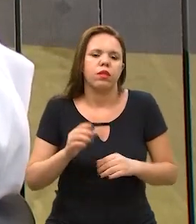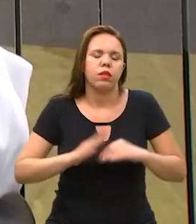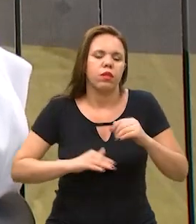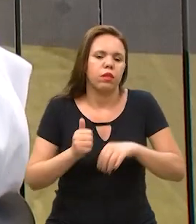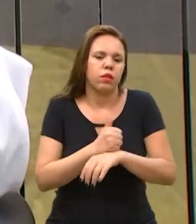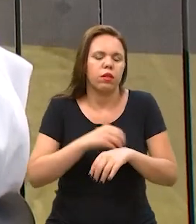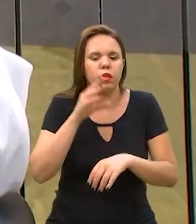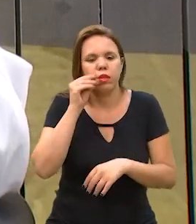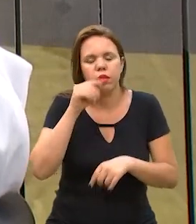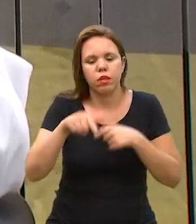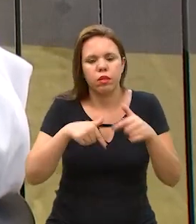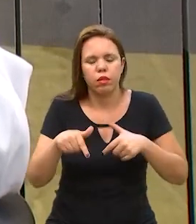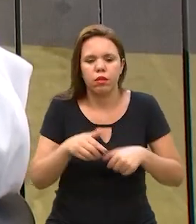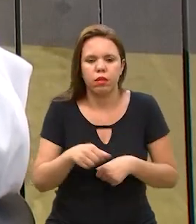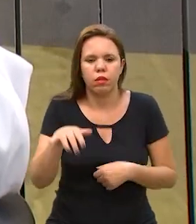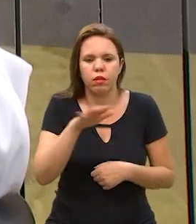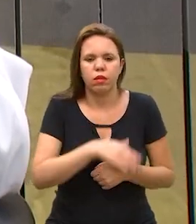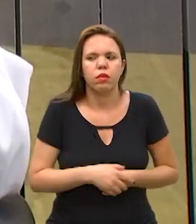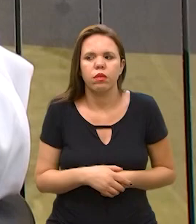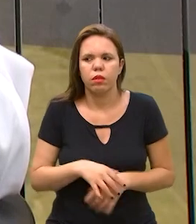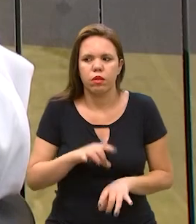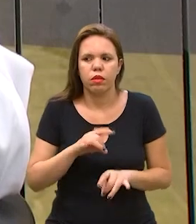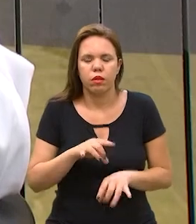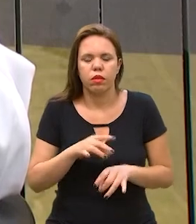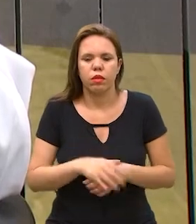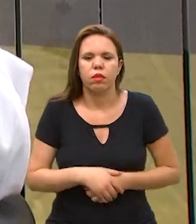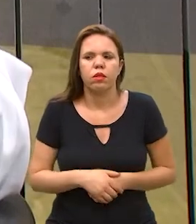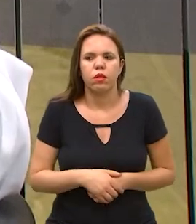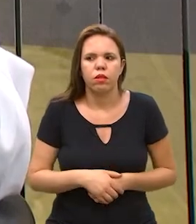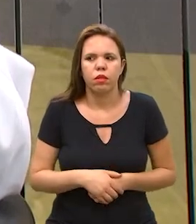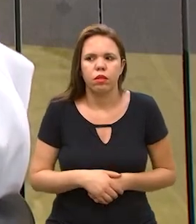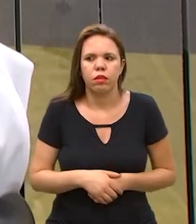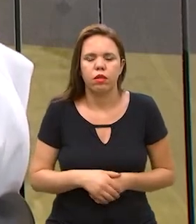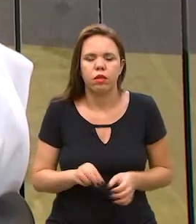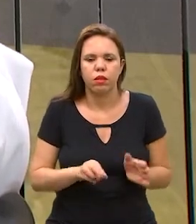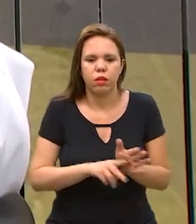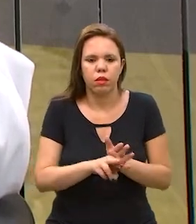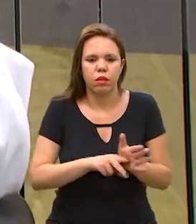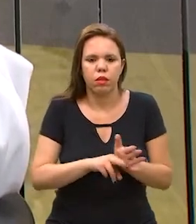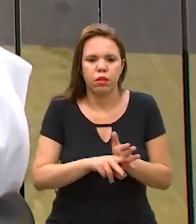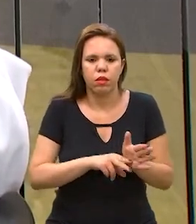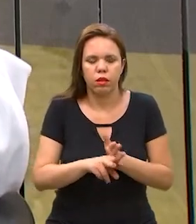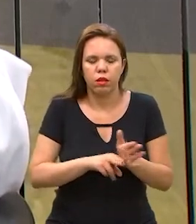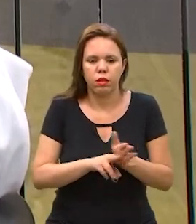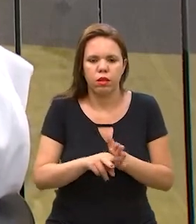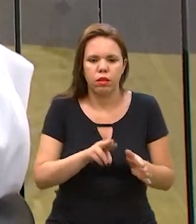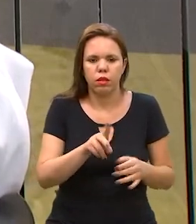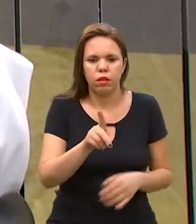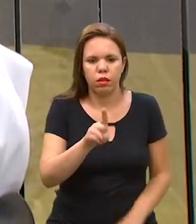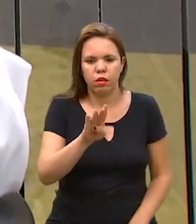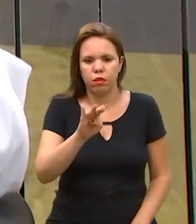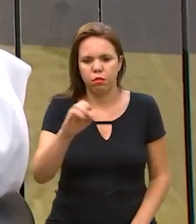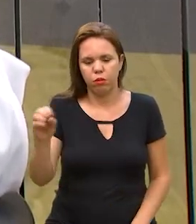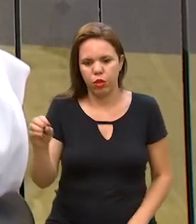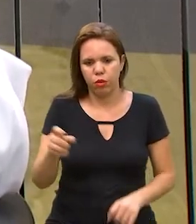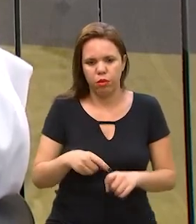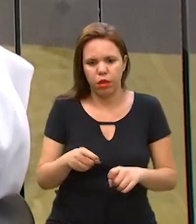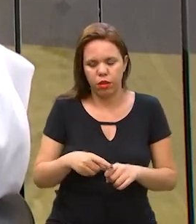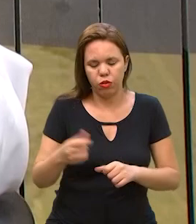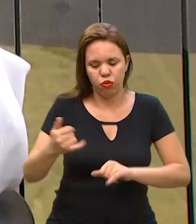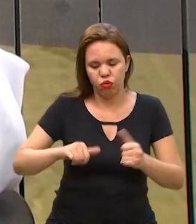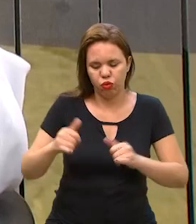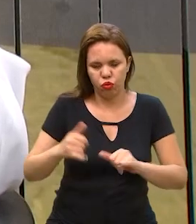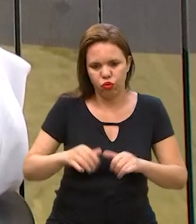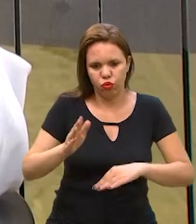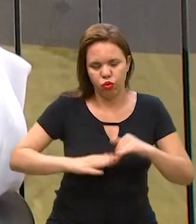profissional que trabalha na área técnica são biólogos, biomédicos, farmacêuticos bioquímicos,